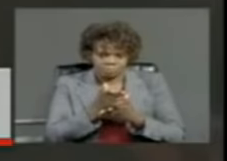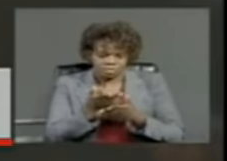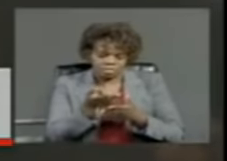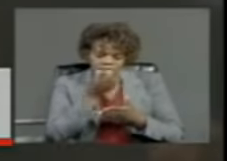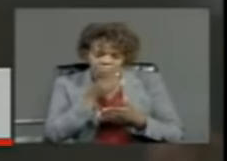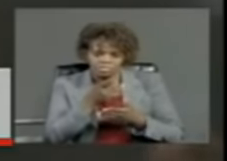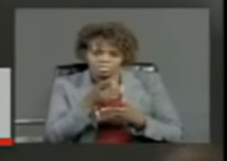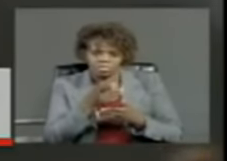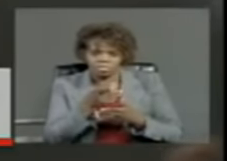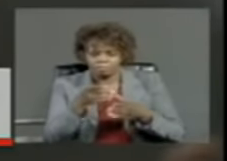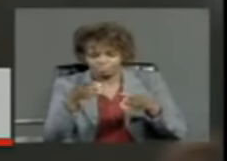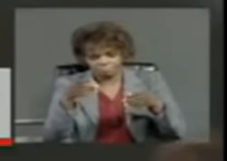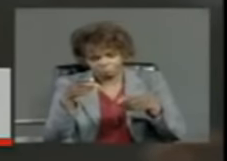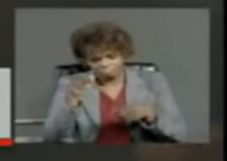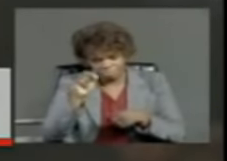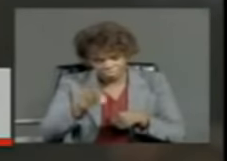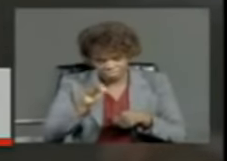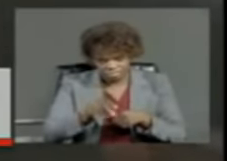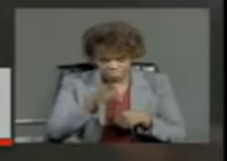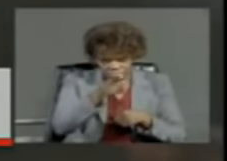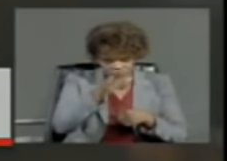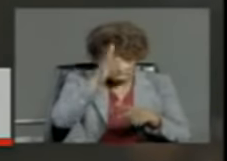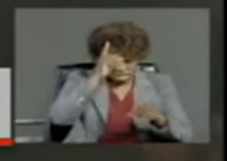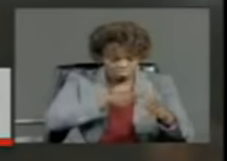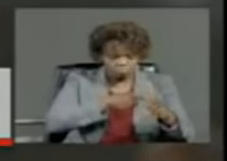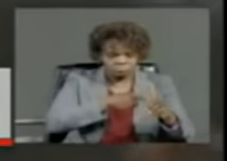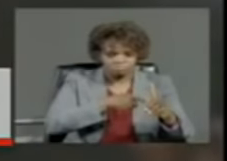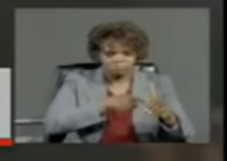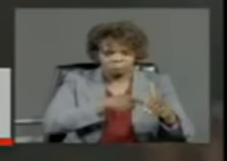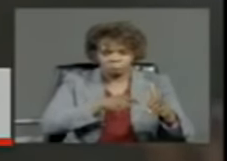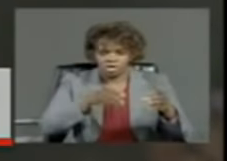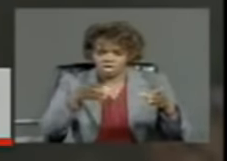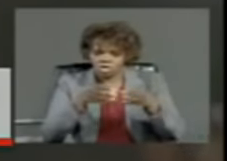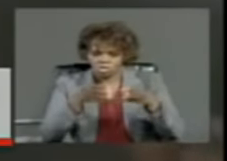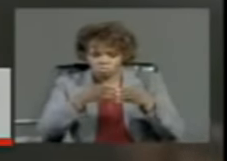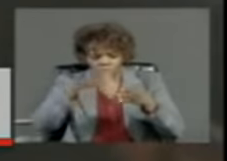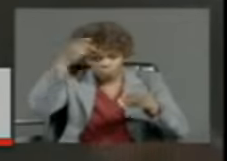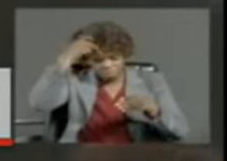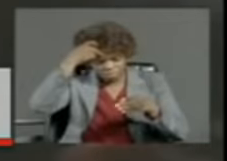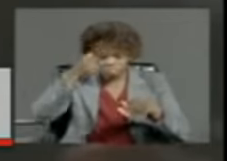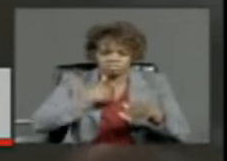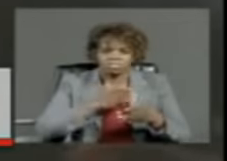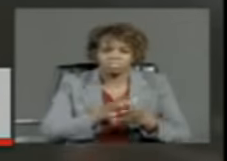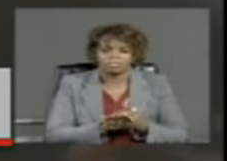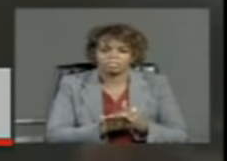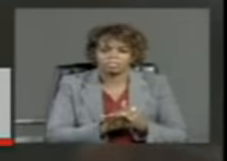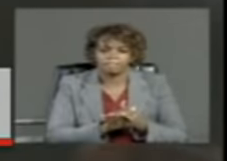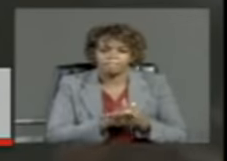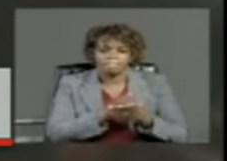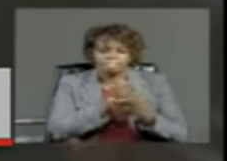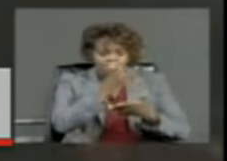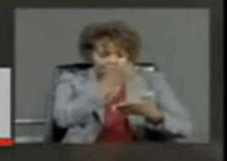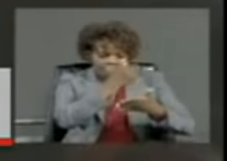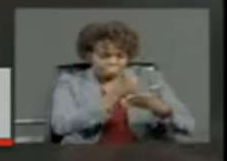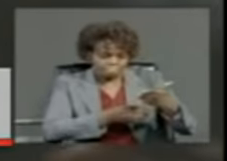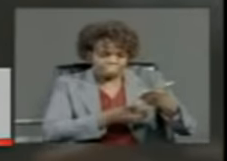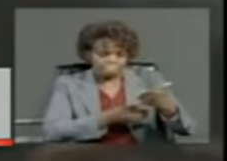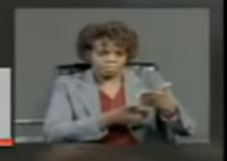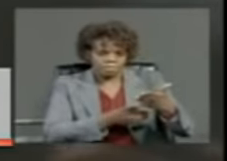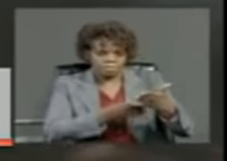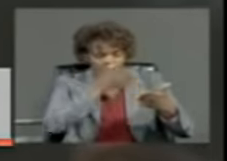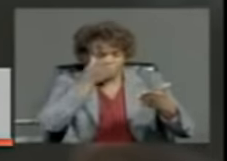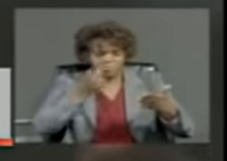Banza Anza. Tem que ser um partido político que concorra às eleições, prova que é melhor que o MPLA e então governa.